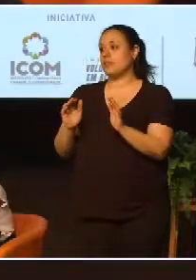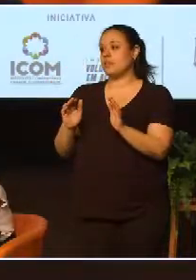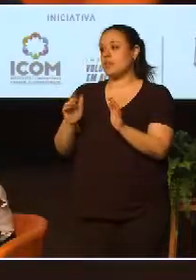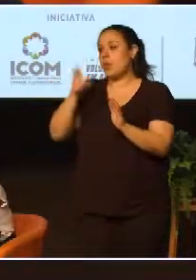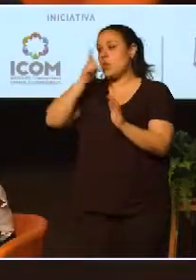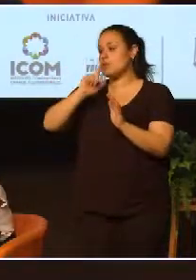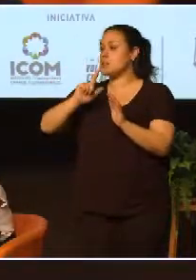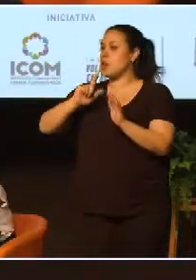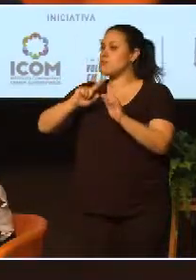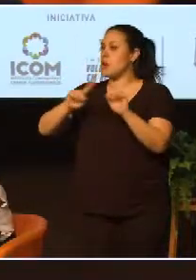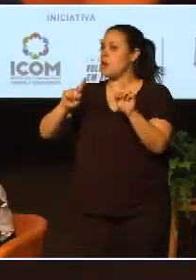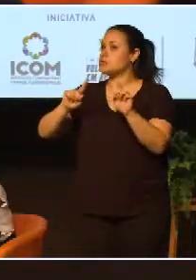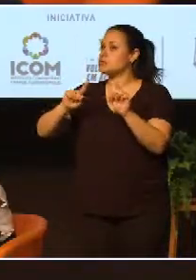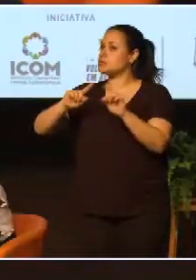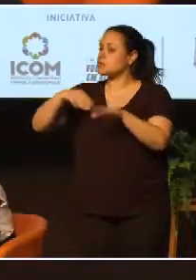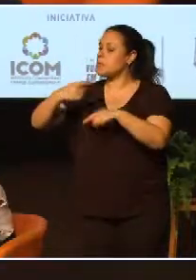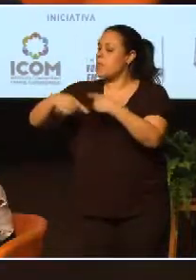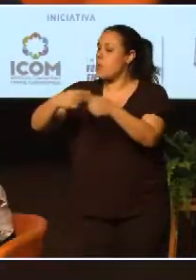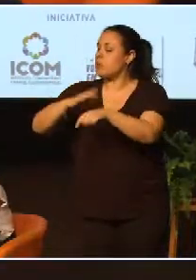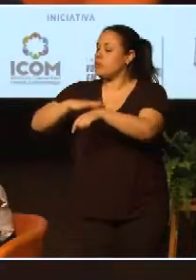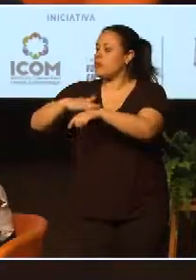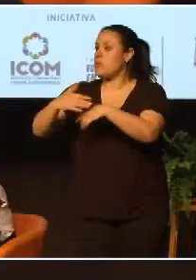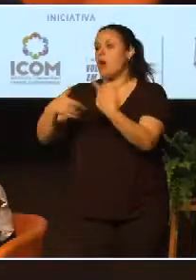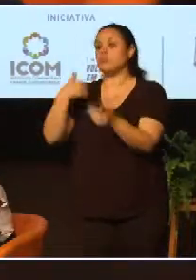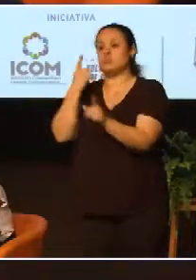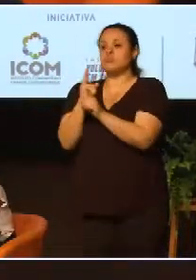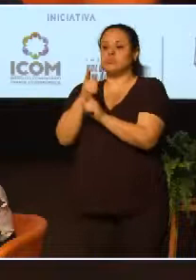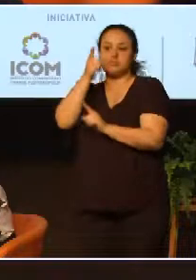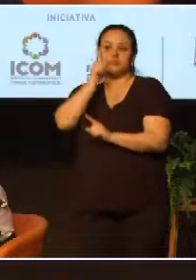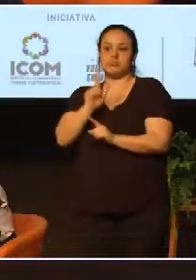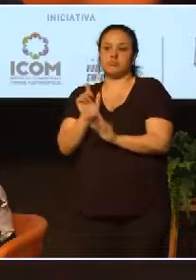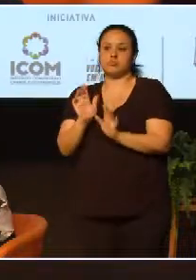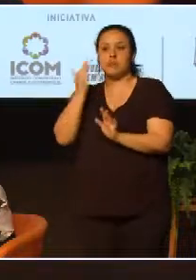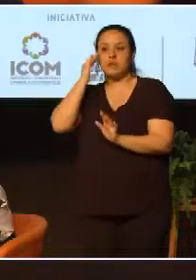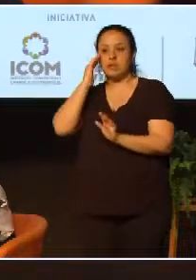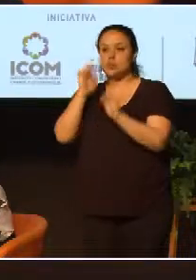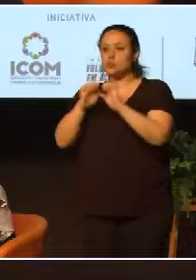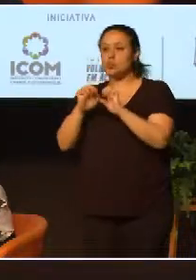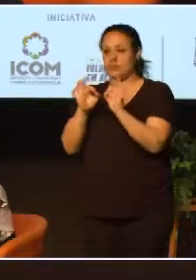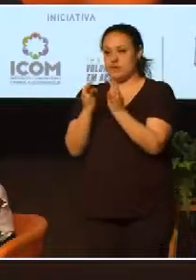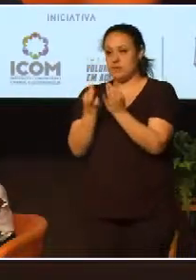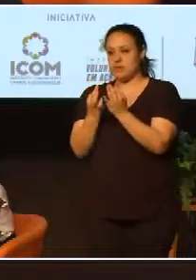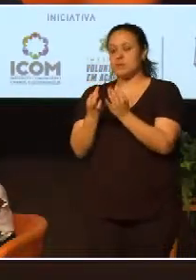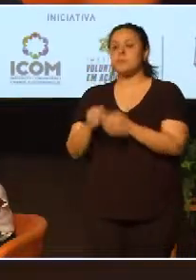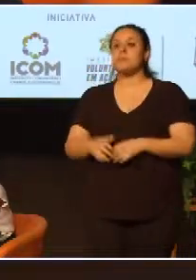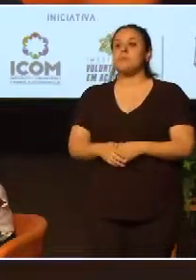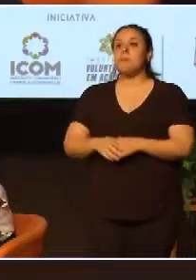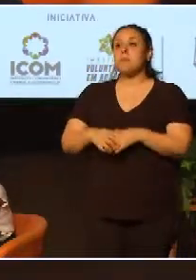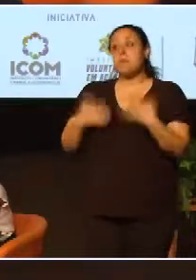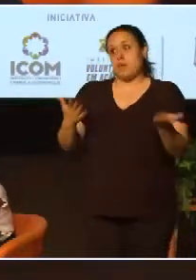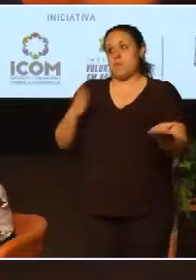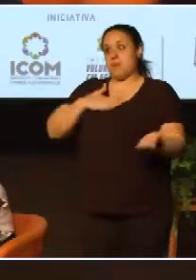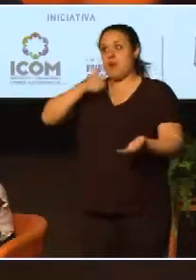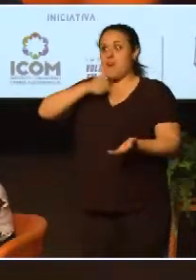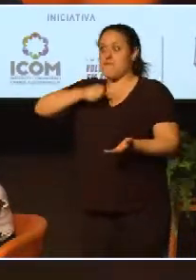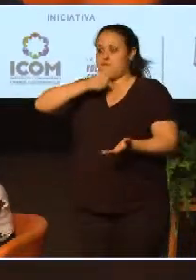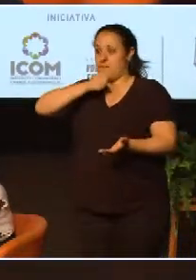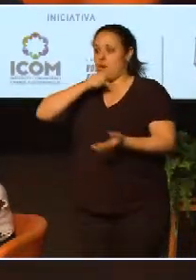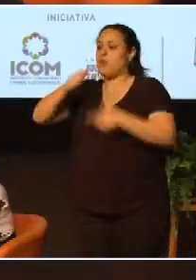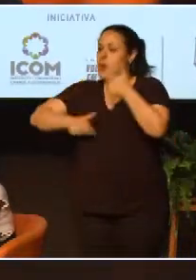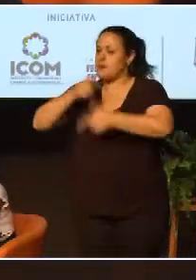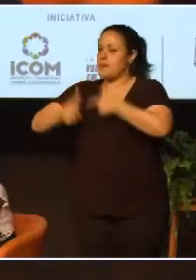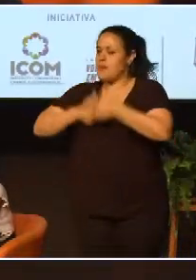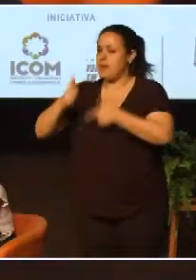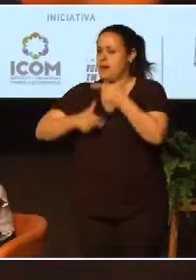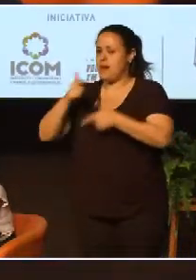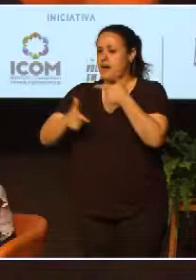relaciona com o que eu faço? Que tinha uma questão em casa que era assim... Como a minha avó trabalhava, ela era chefe de família,